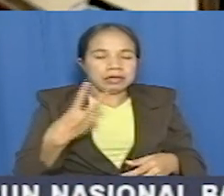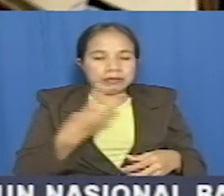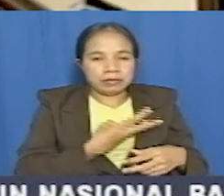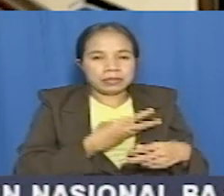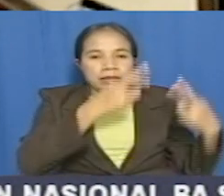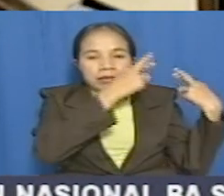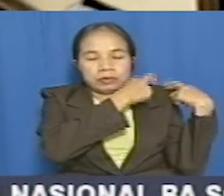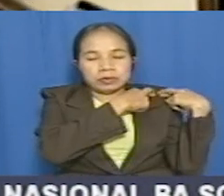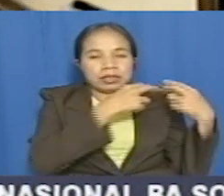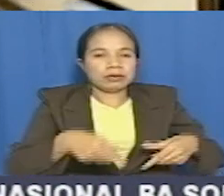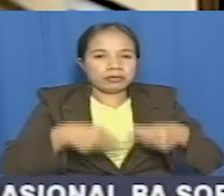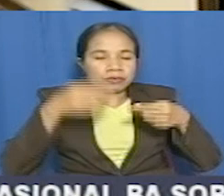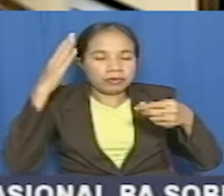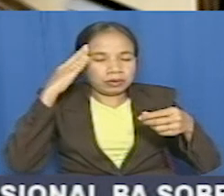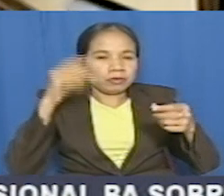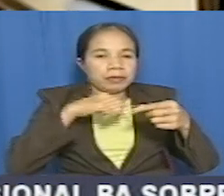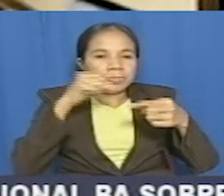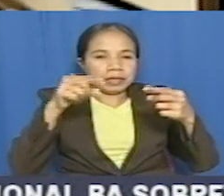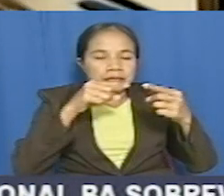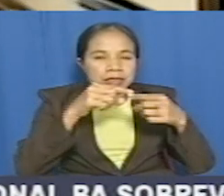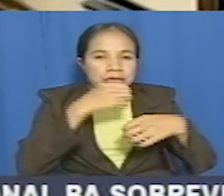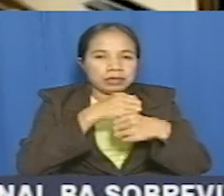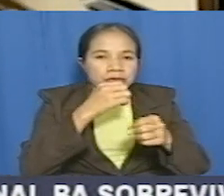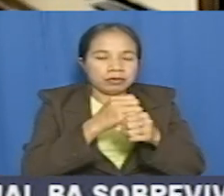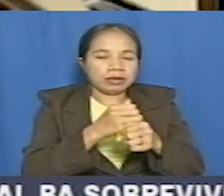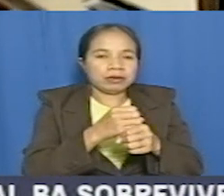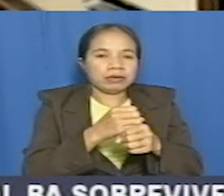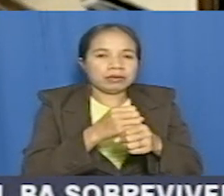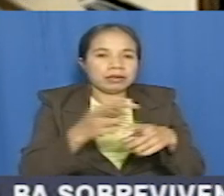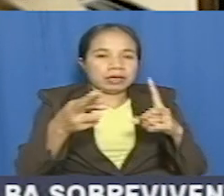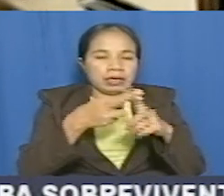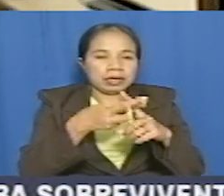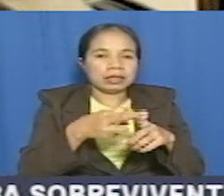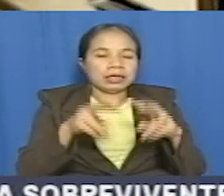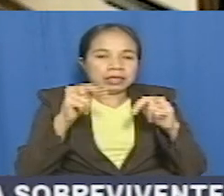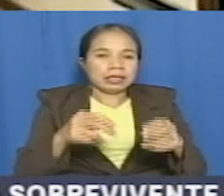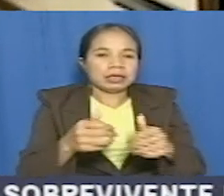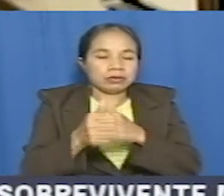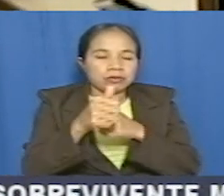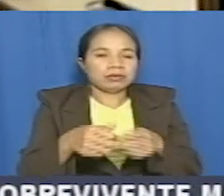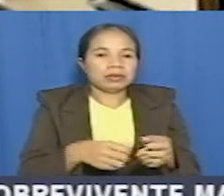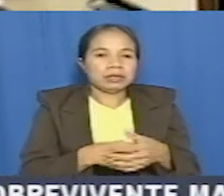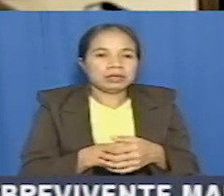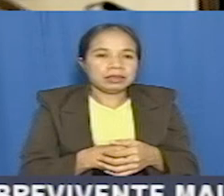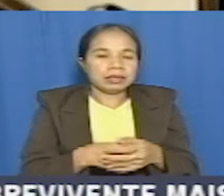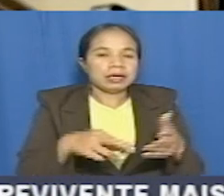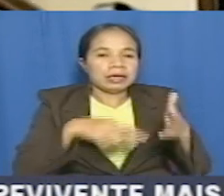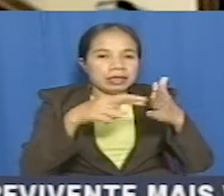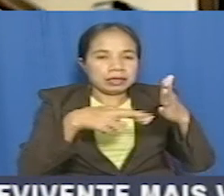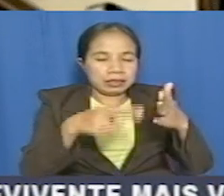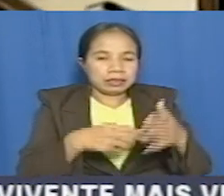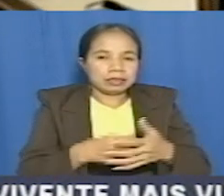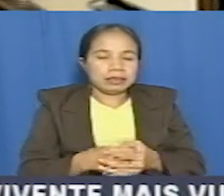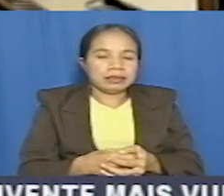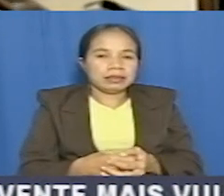kata wanhira atuado monumento ida e a critério balu mak tem que preencher a critério é né, por exemplo principal uma